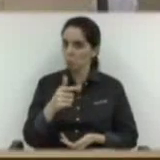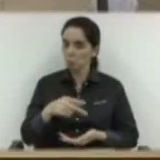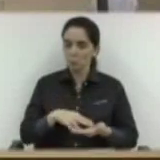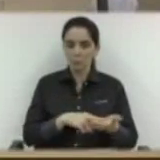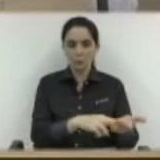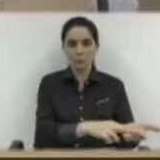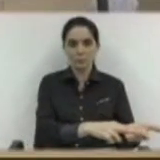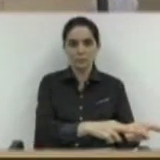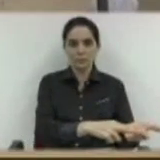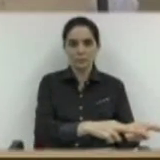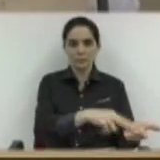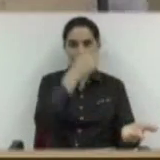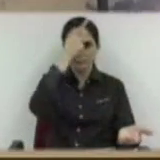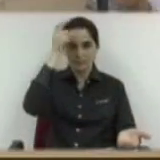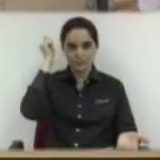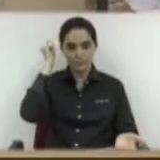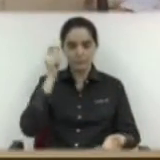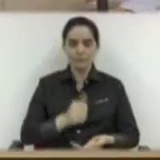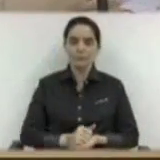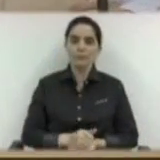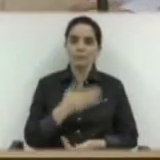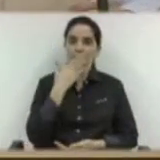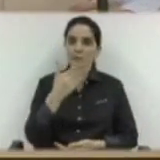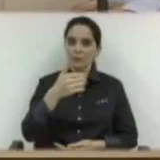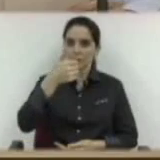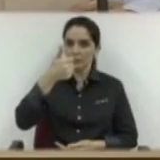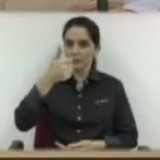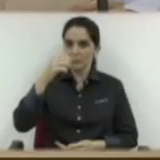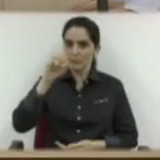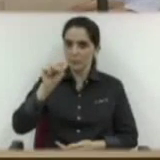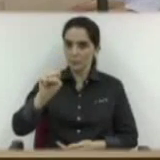havendo, encaminhe-se ao Poder Executivo. Requerimento